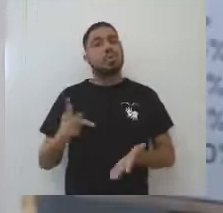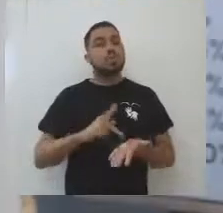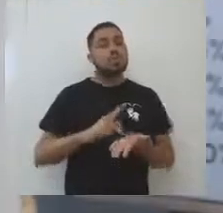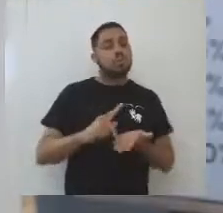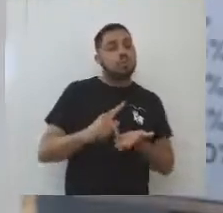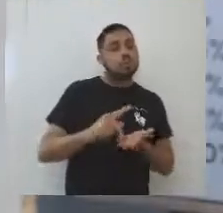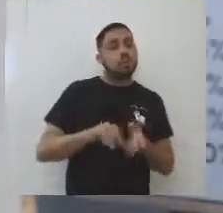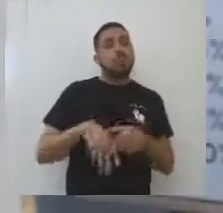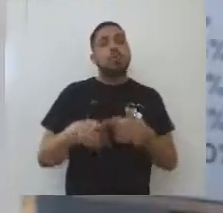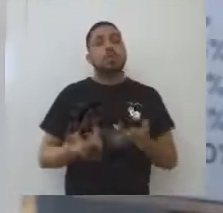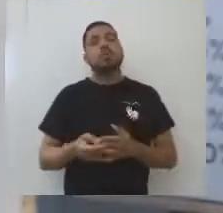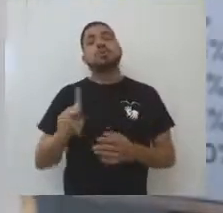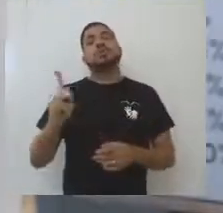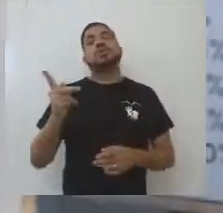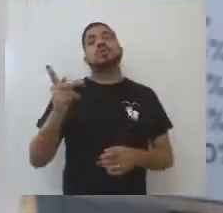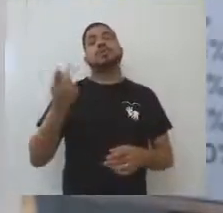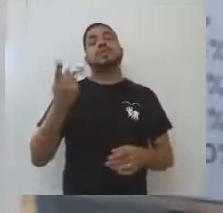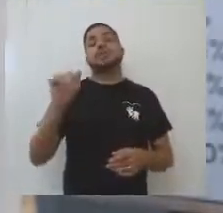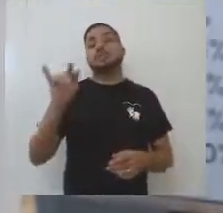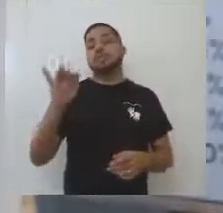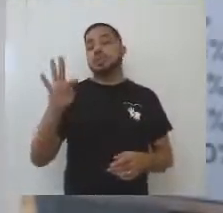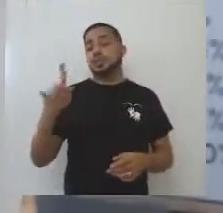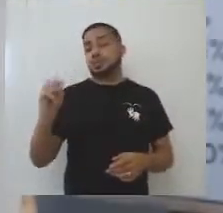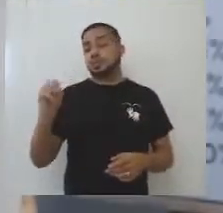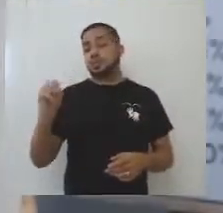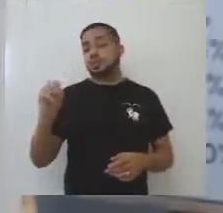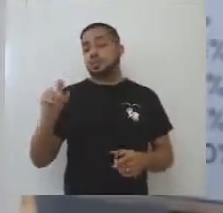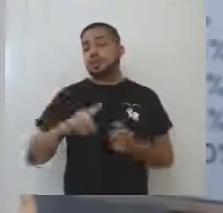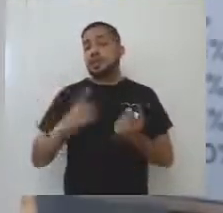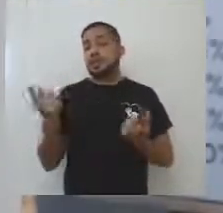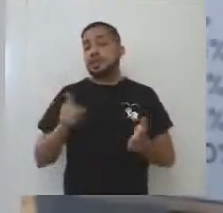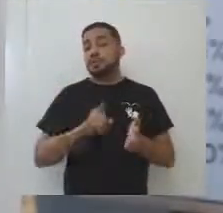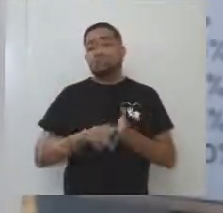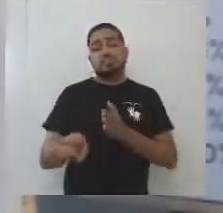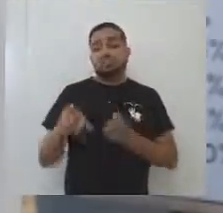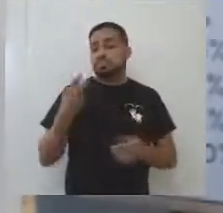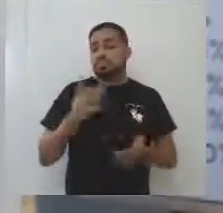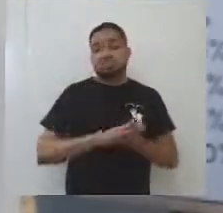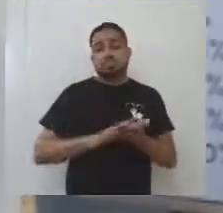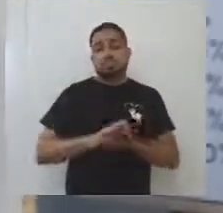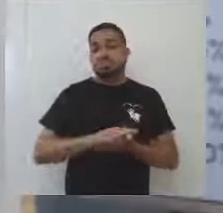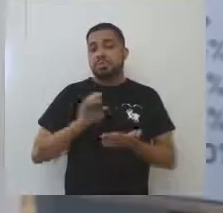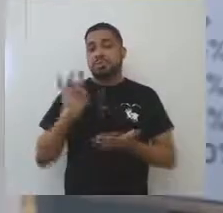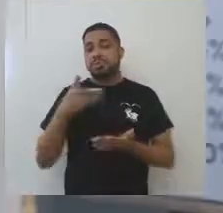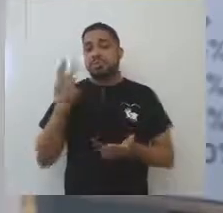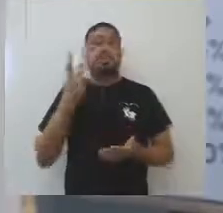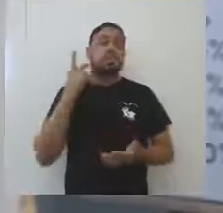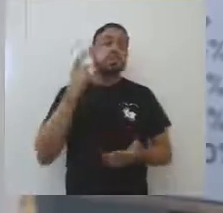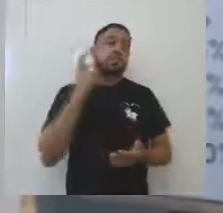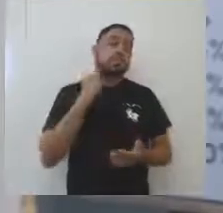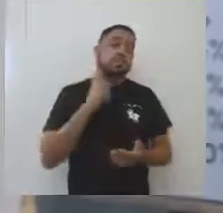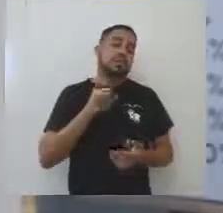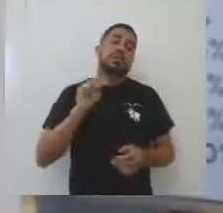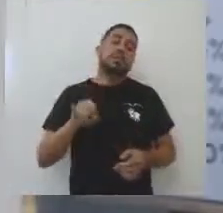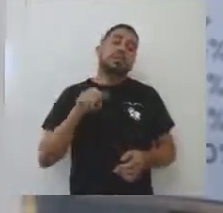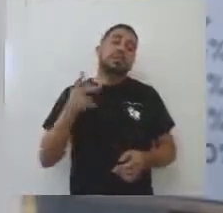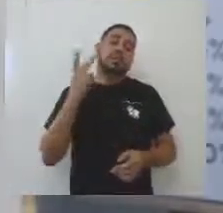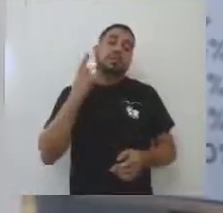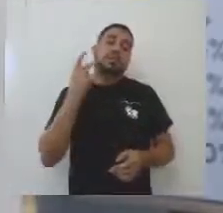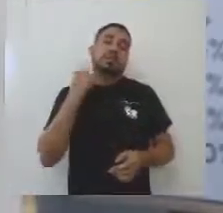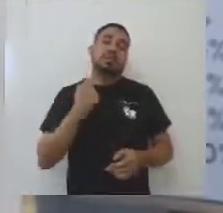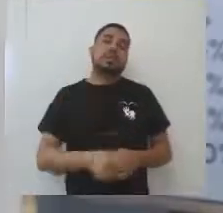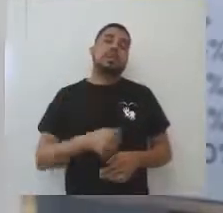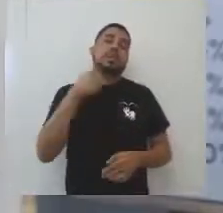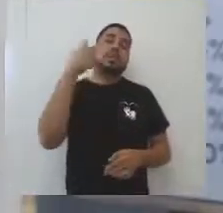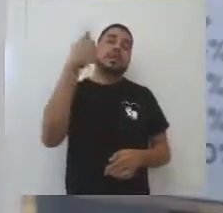puro ou híbrido. Mas o problema não disse, só disse que ele era normal. Então, como ele é normal,